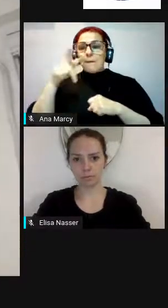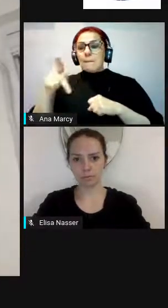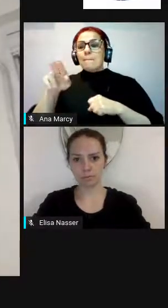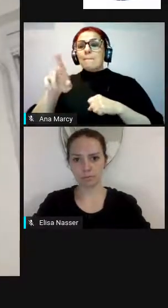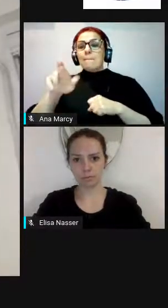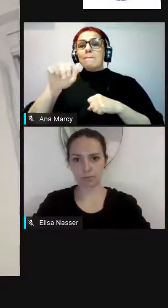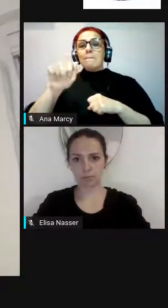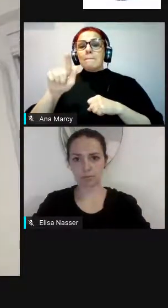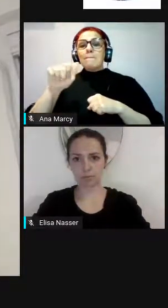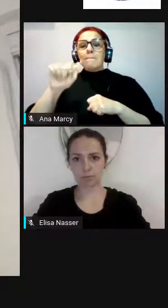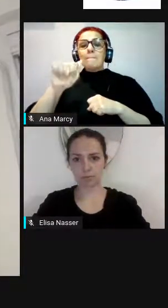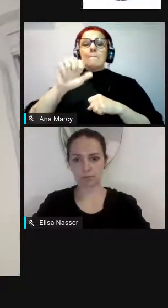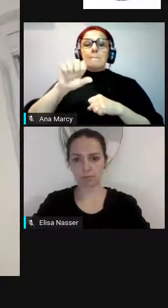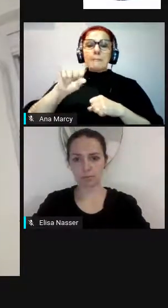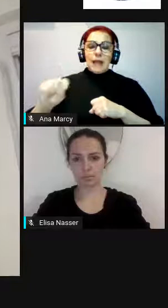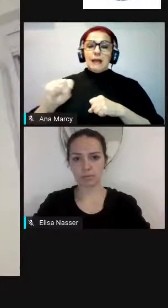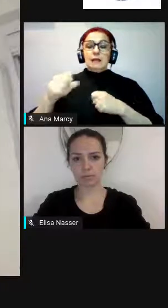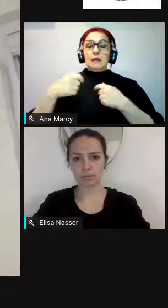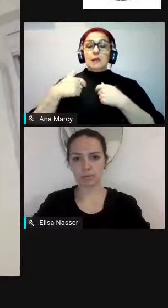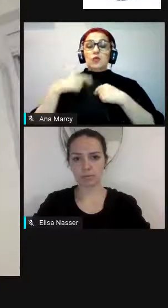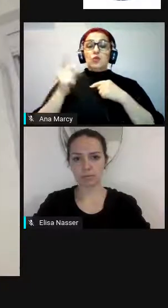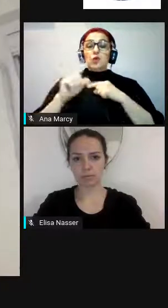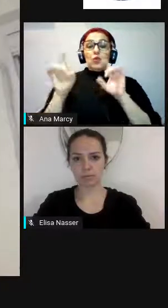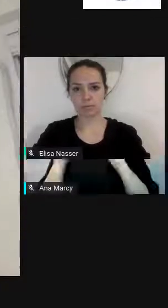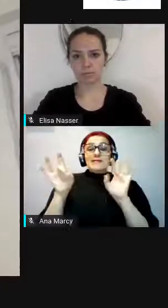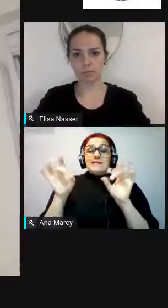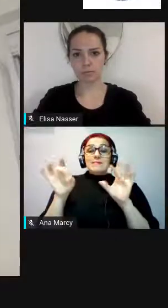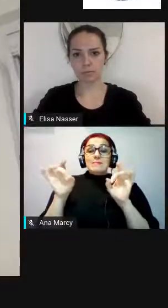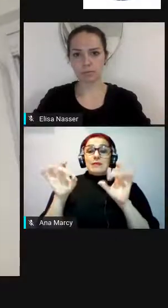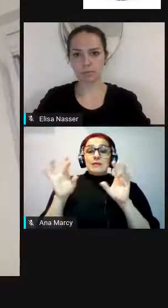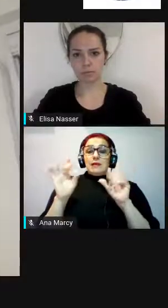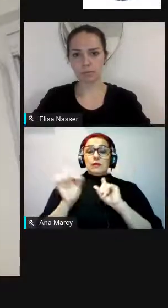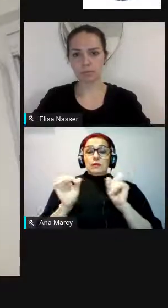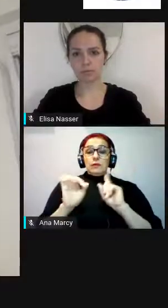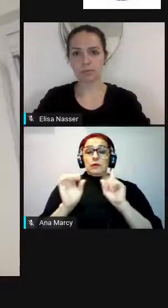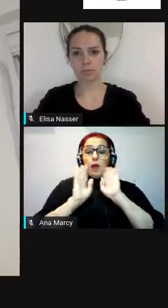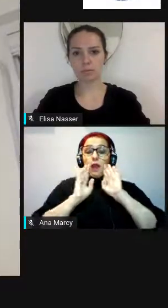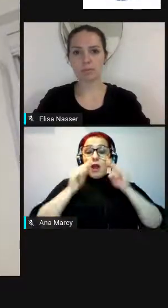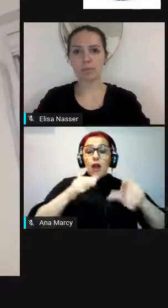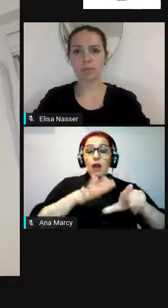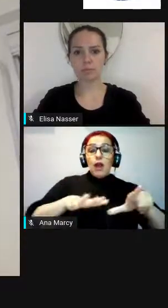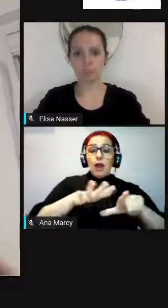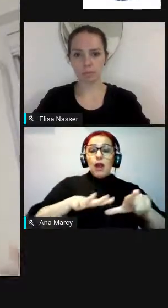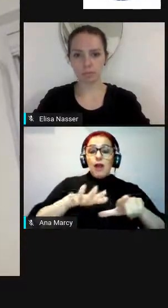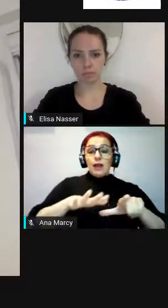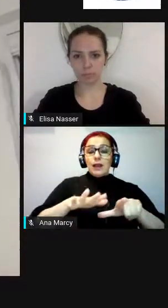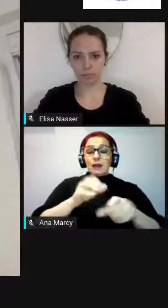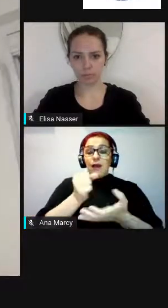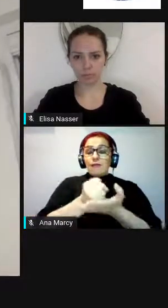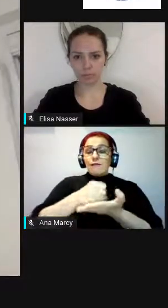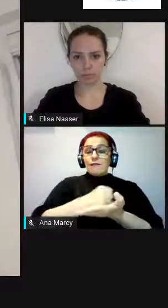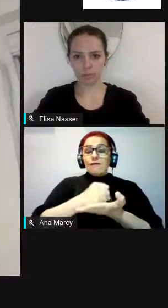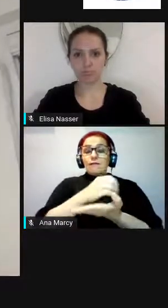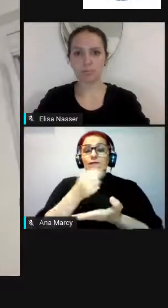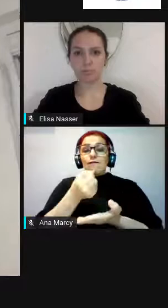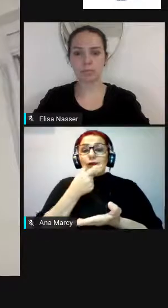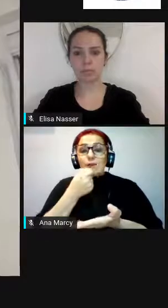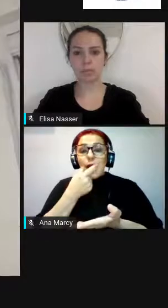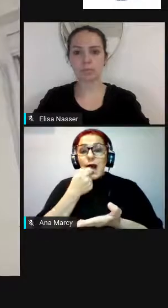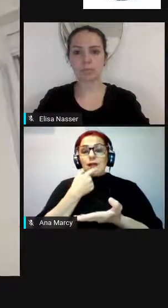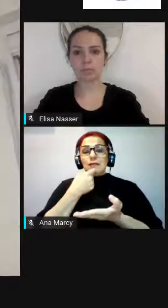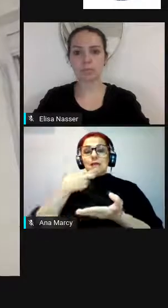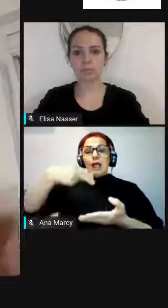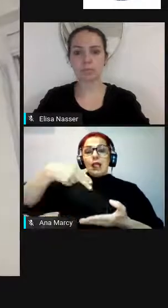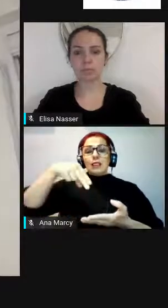nunca tive uma especialização em controle de pragas pelo contrário a minha área era farmacologia né bioquímica neuroquímica eu